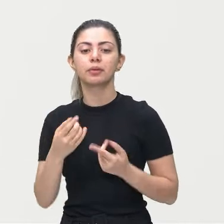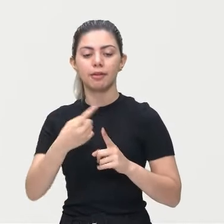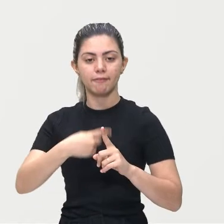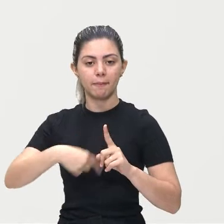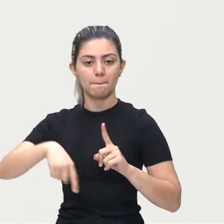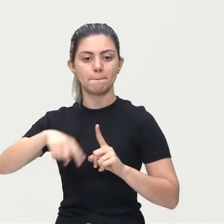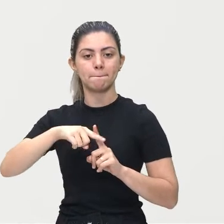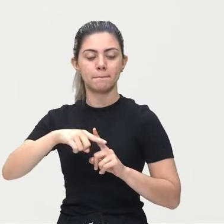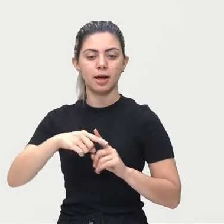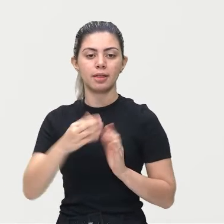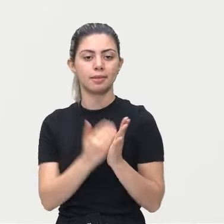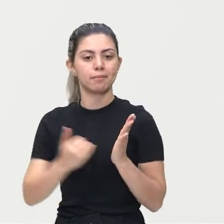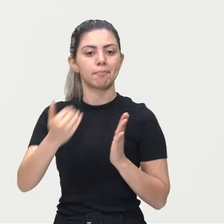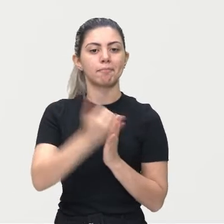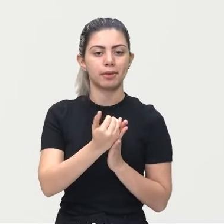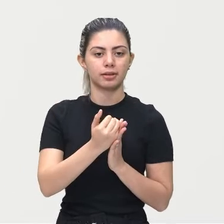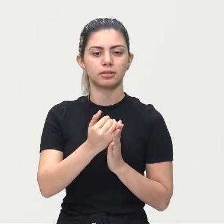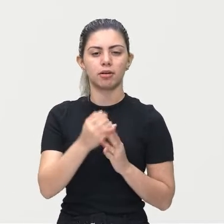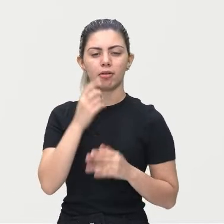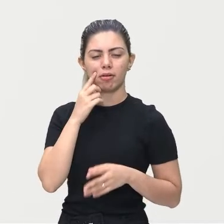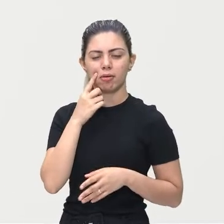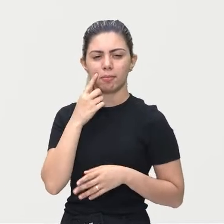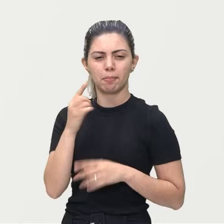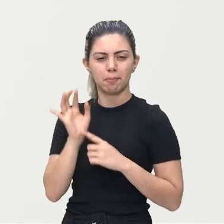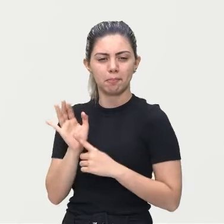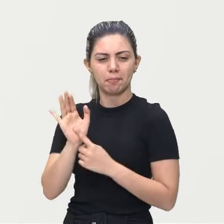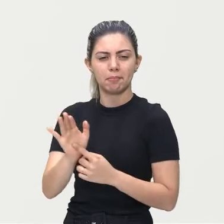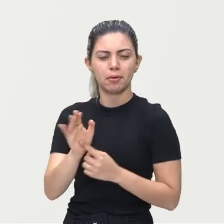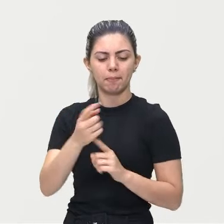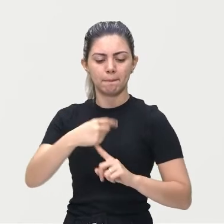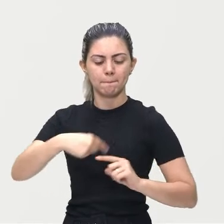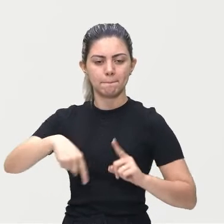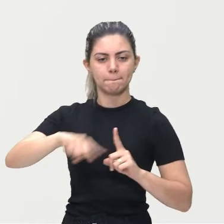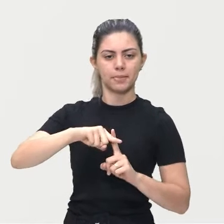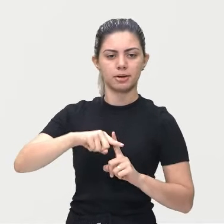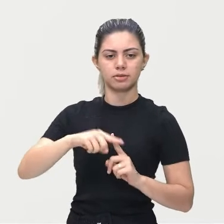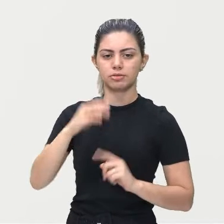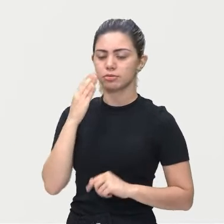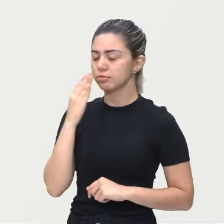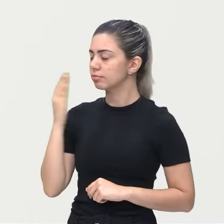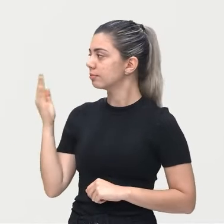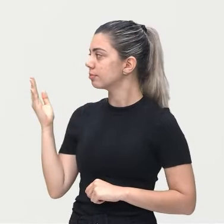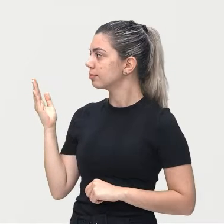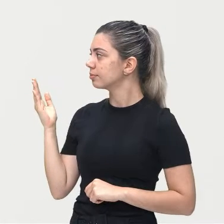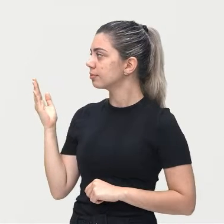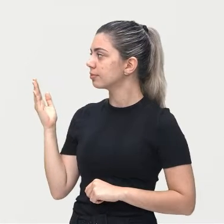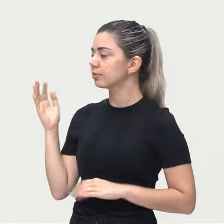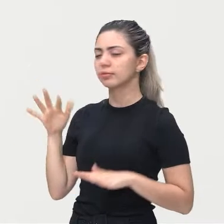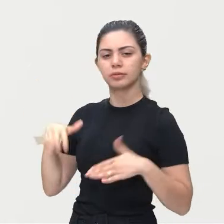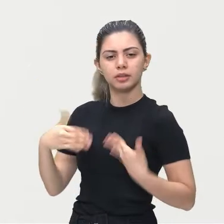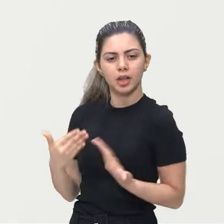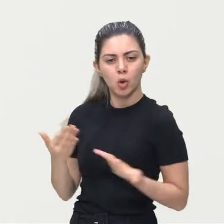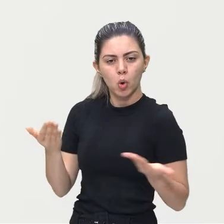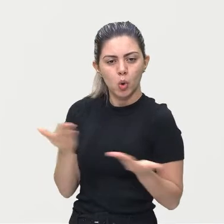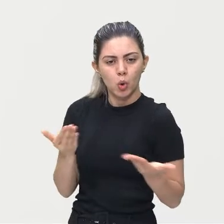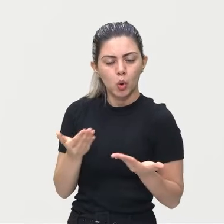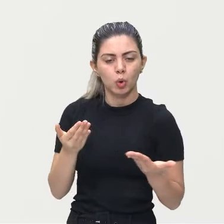acréscimo. Olha aqui o que está expressando o acréscimo, meu povo, olha, o mais. Então vamos ver qual